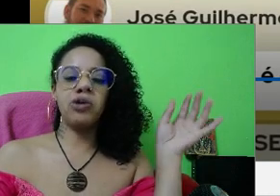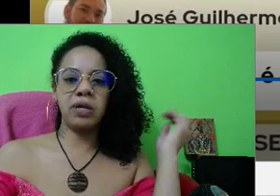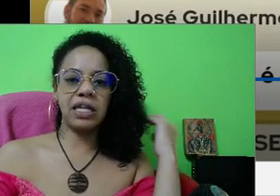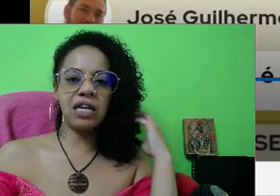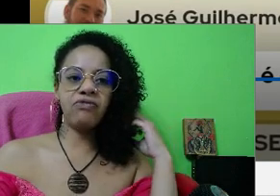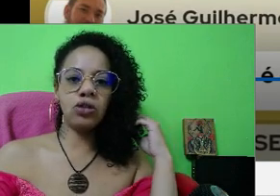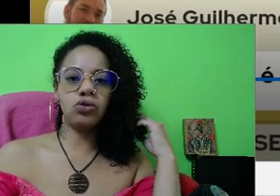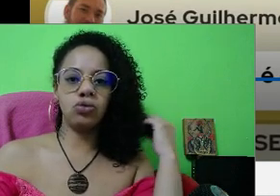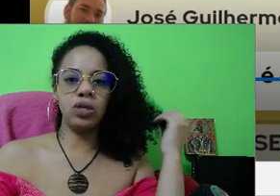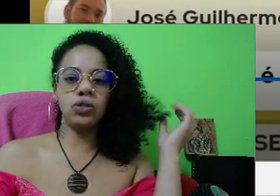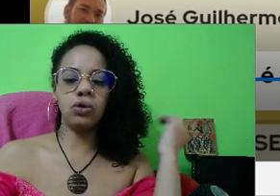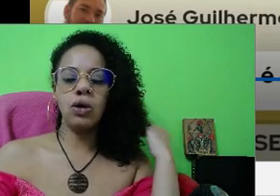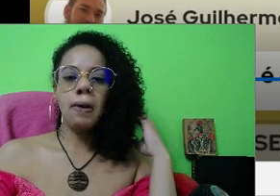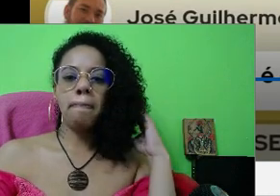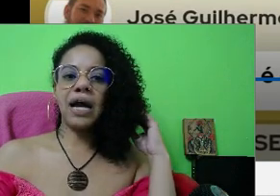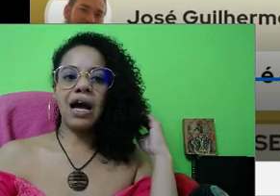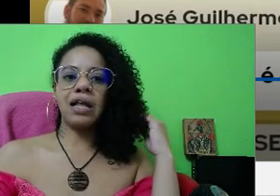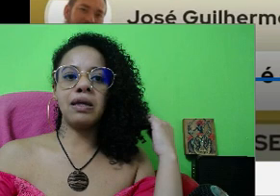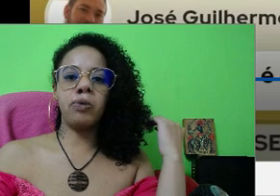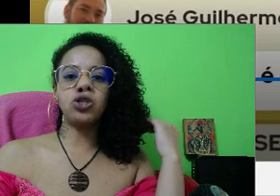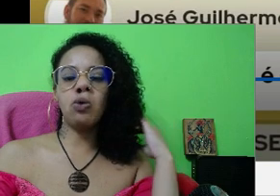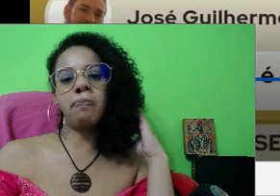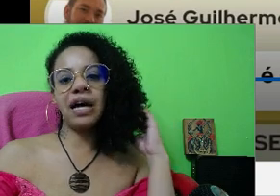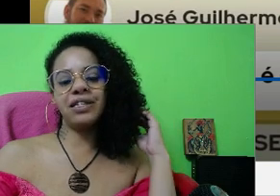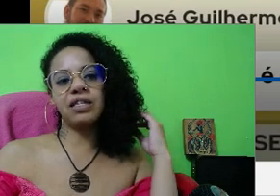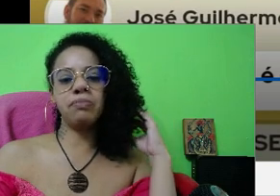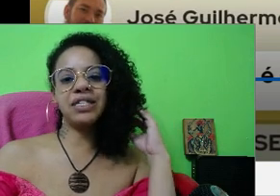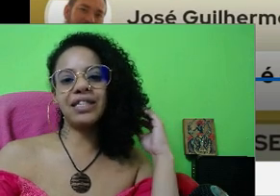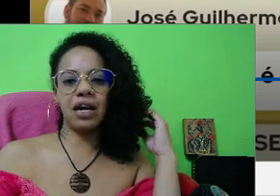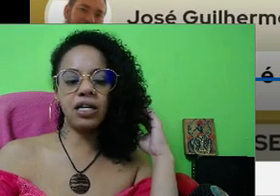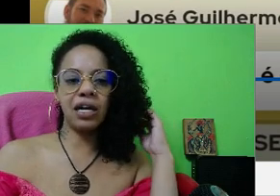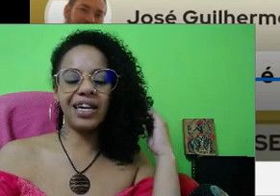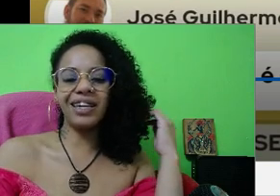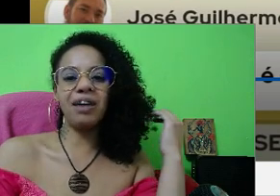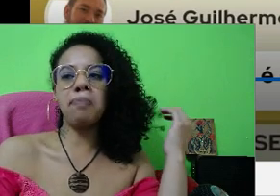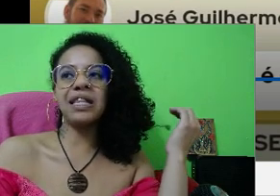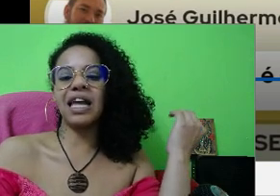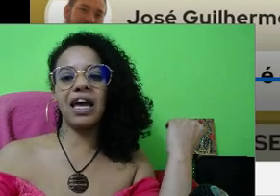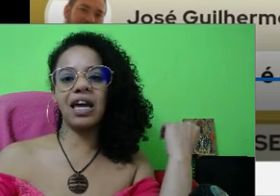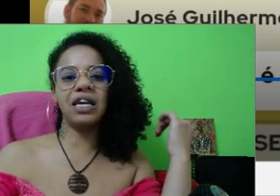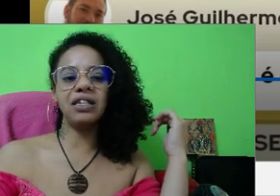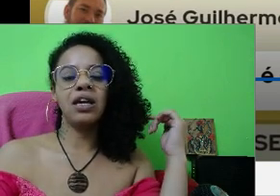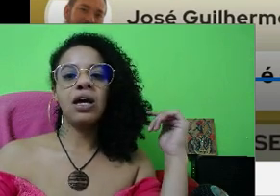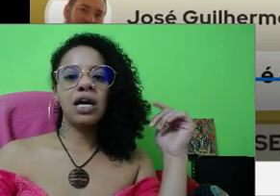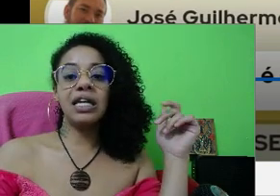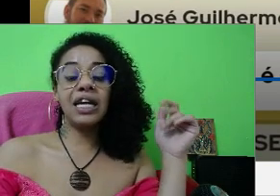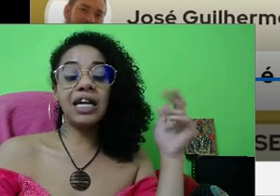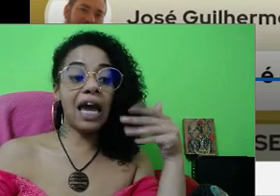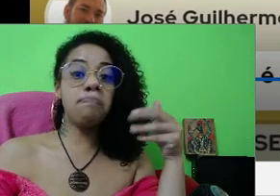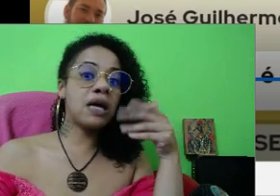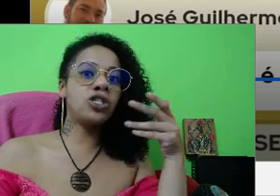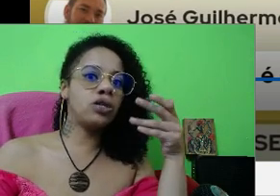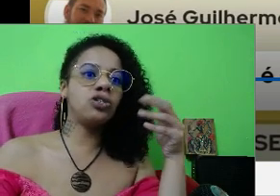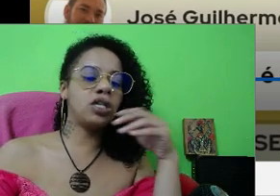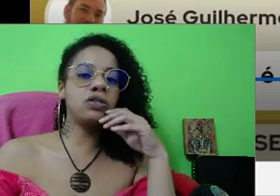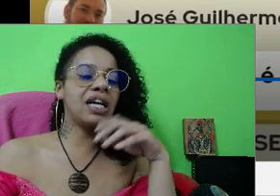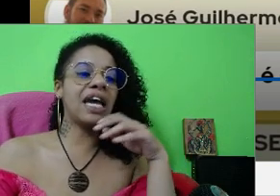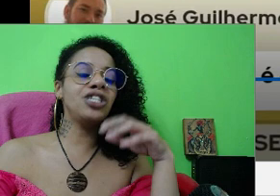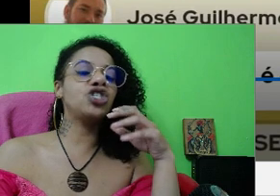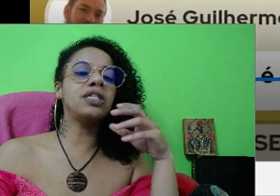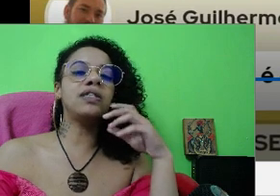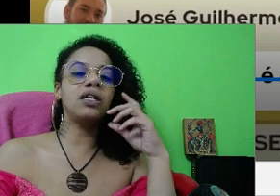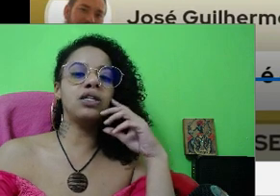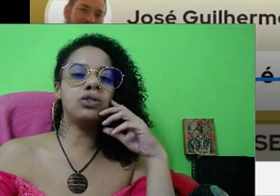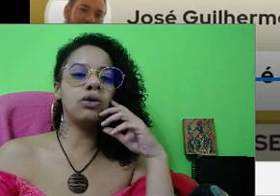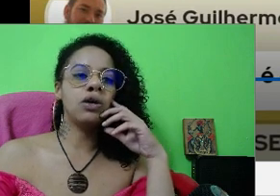não foi o PT que inventou tudo isso para depois culpar extrema esquerda que PT que ninguém partiu disso